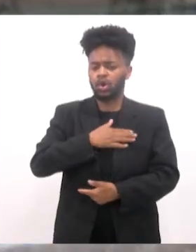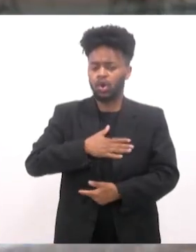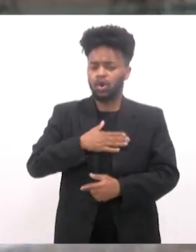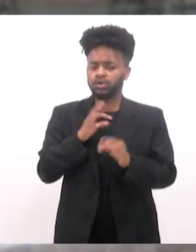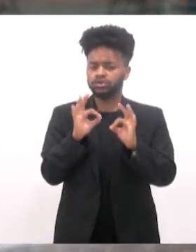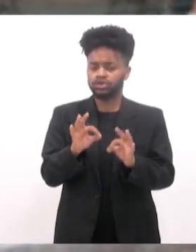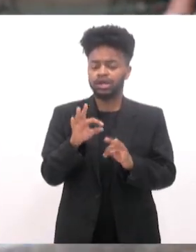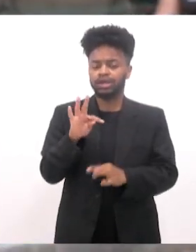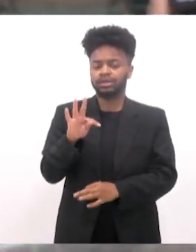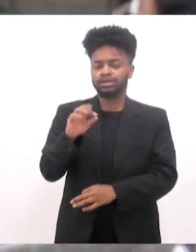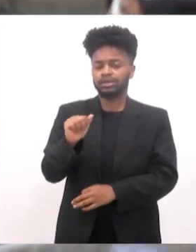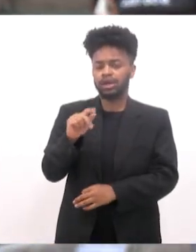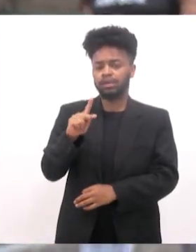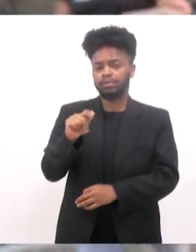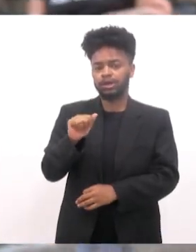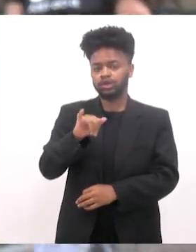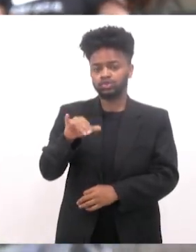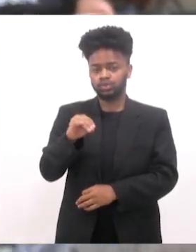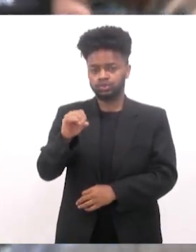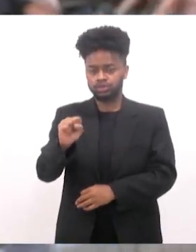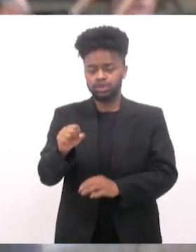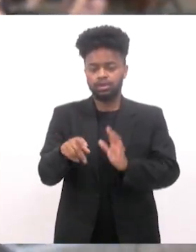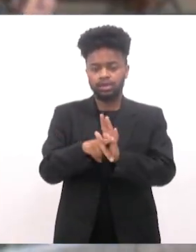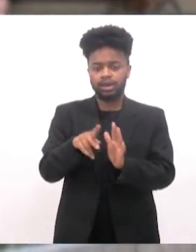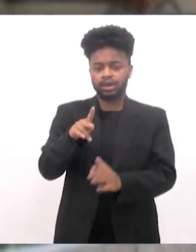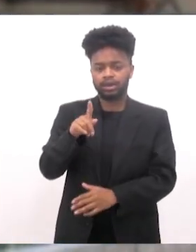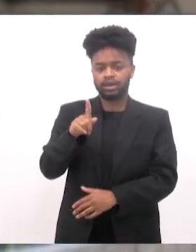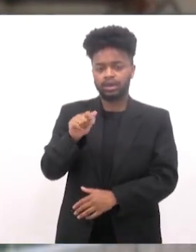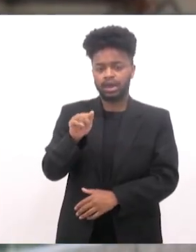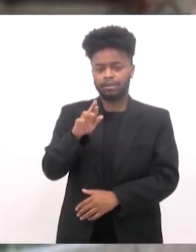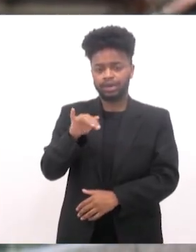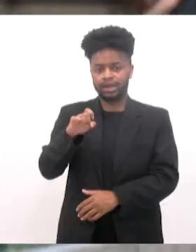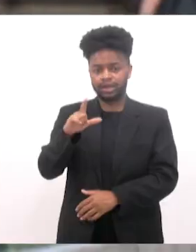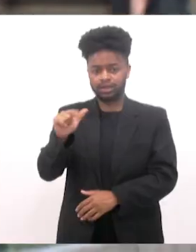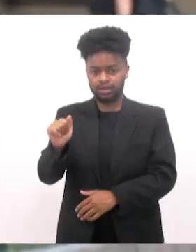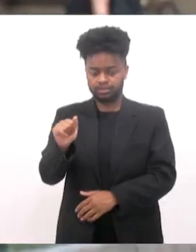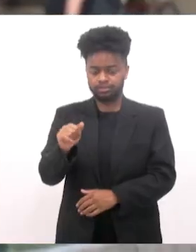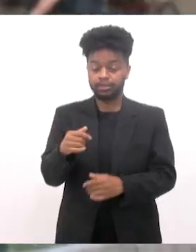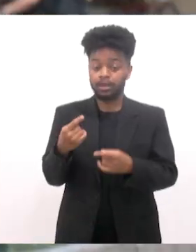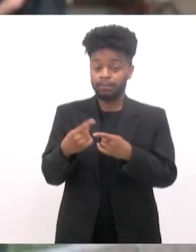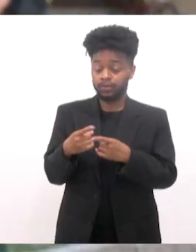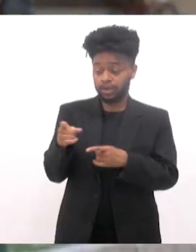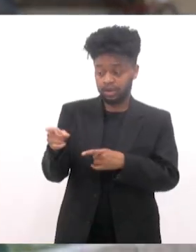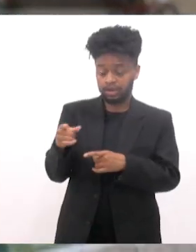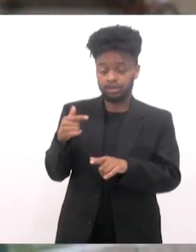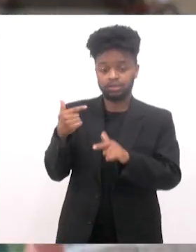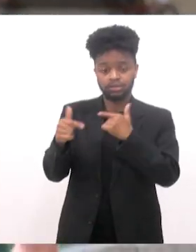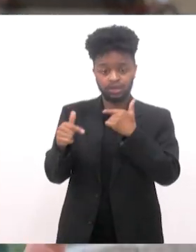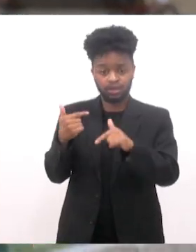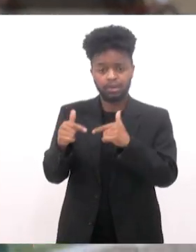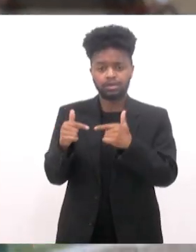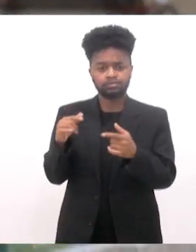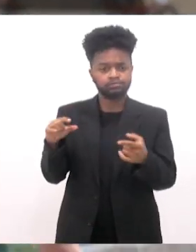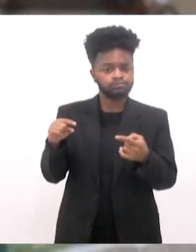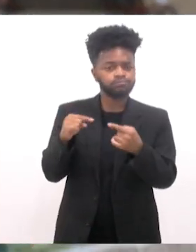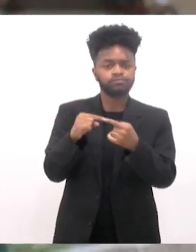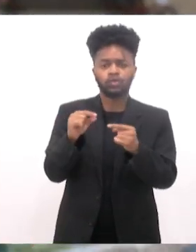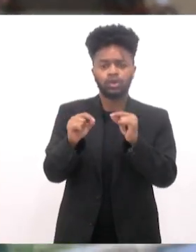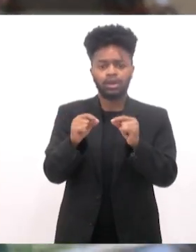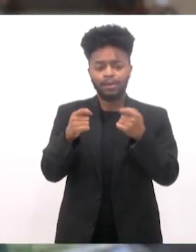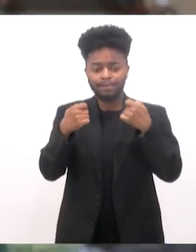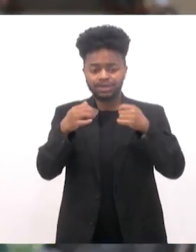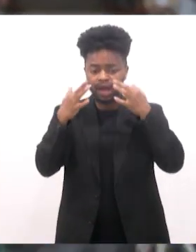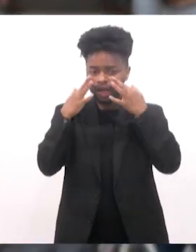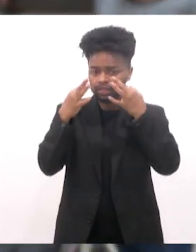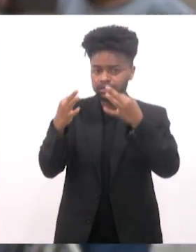que é Tapajós, da Gabriela Carneiro da Cunha, né? É um trabalho que vem justamente de uma necessidade de escuta do